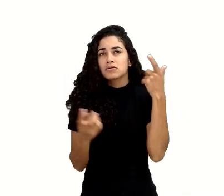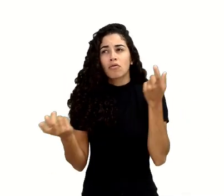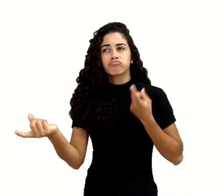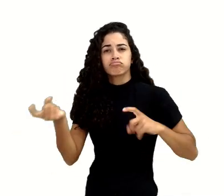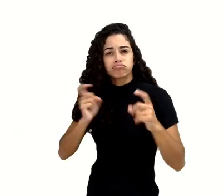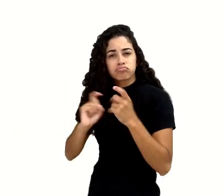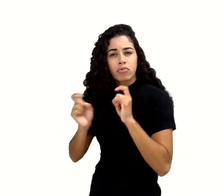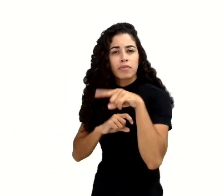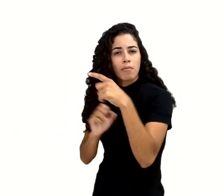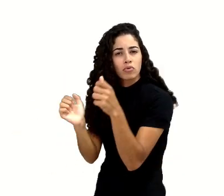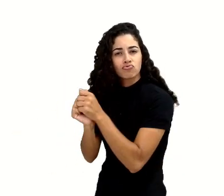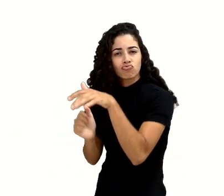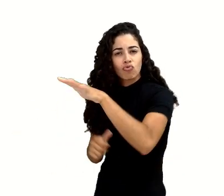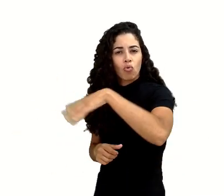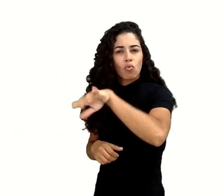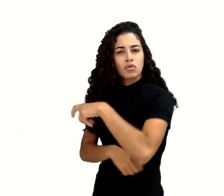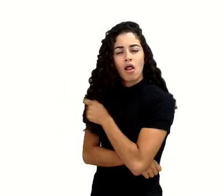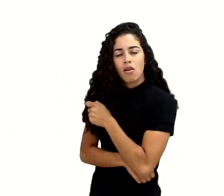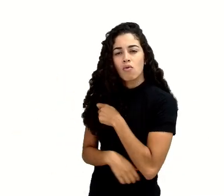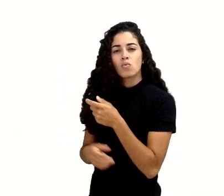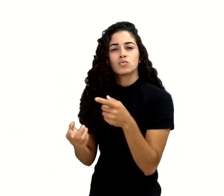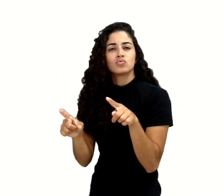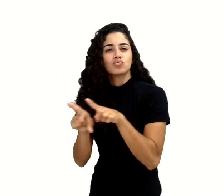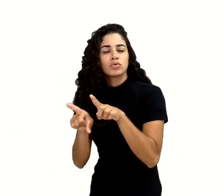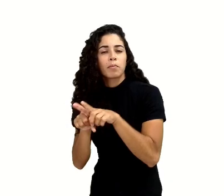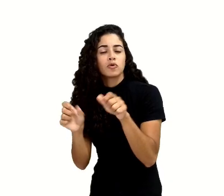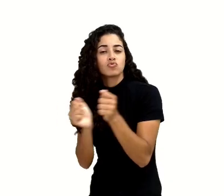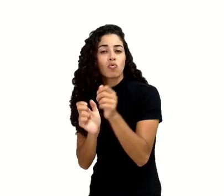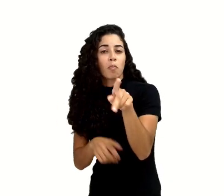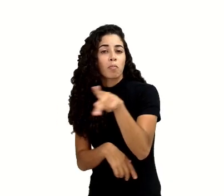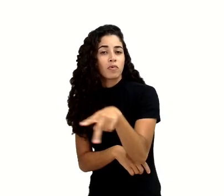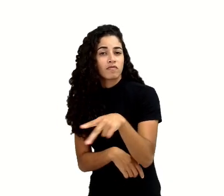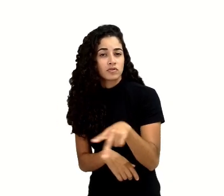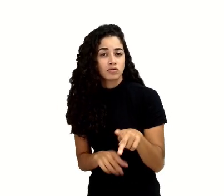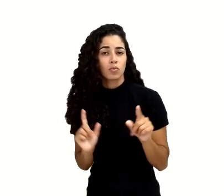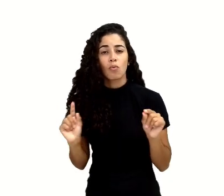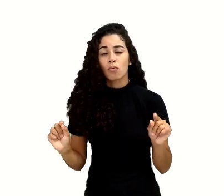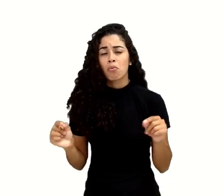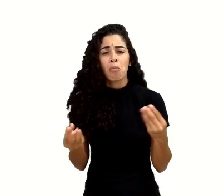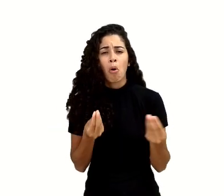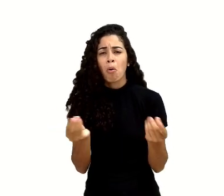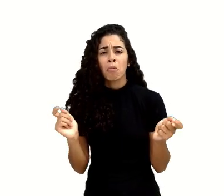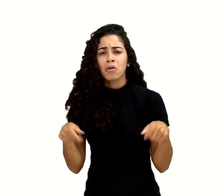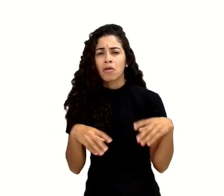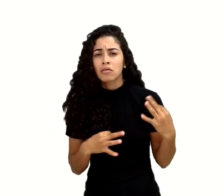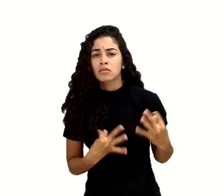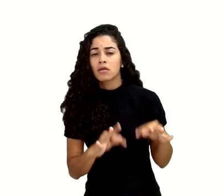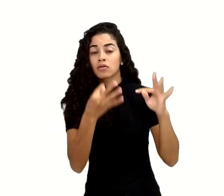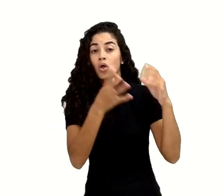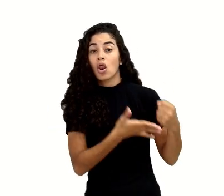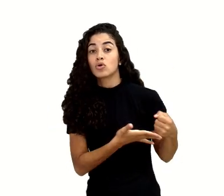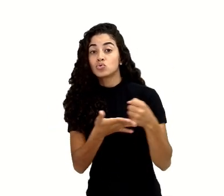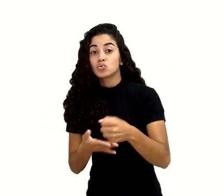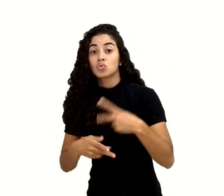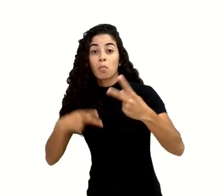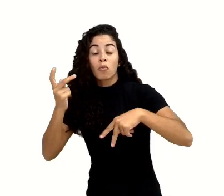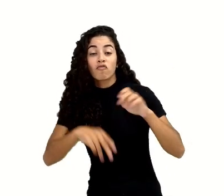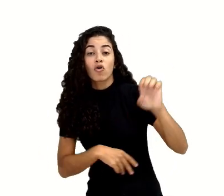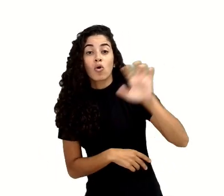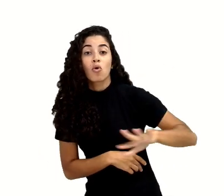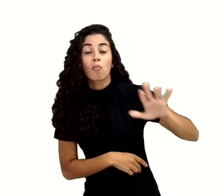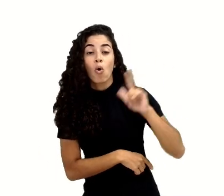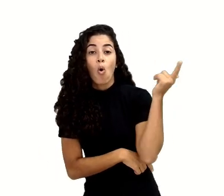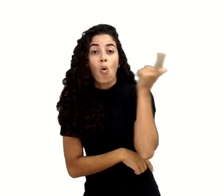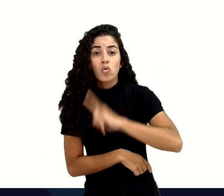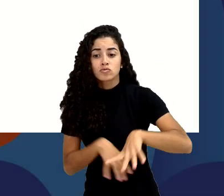discutam depois com seus colegas, com os seus professores e professoras, como é que a tecnologia ajudou os europeus a